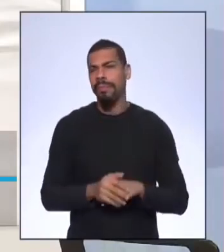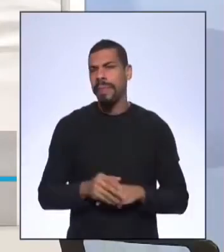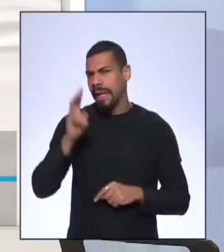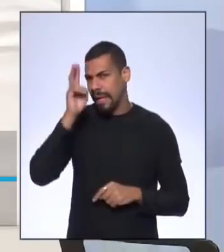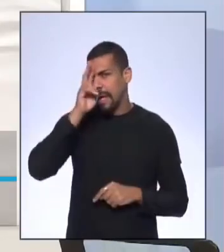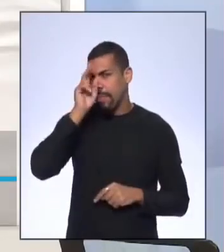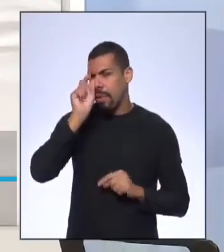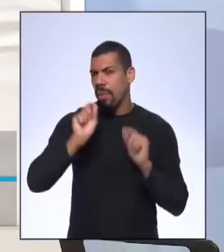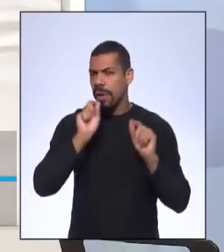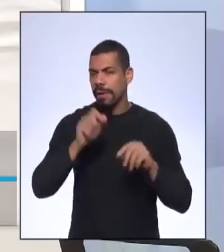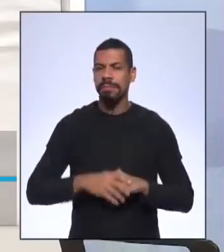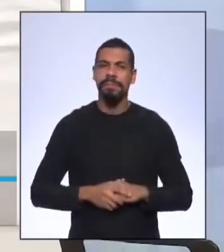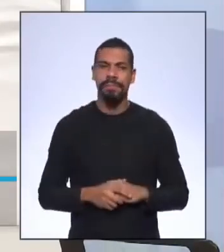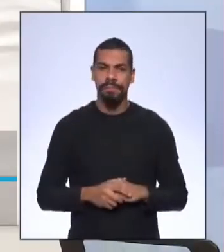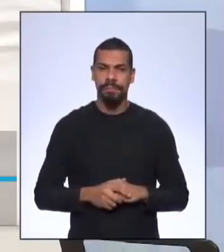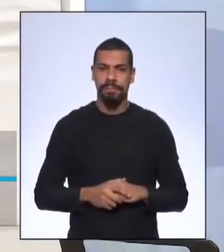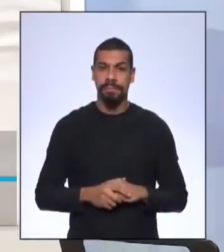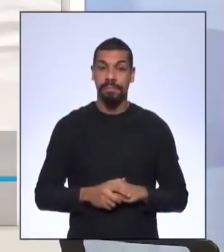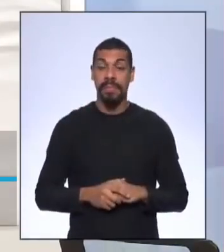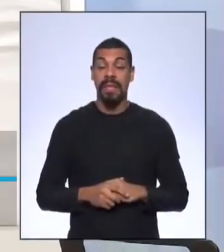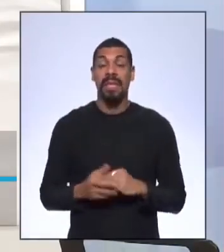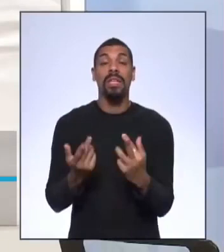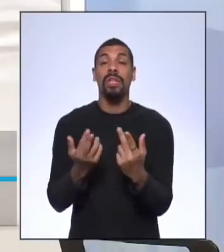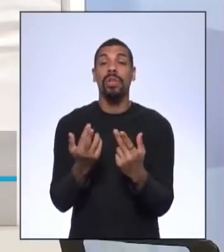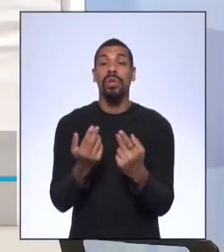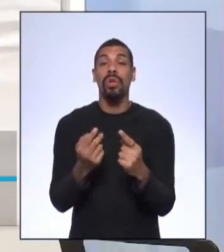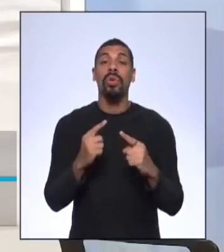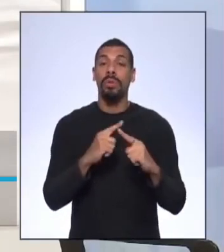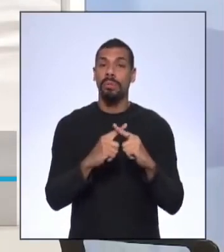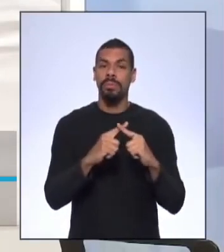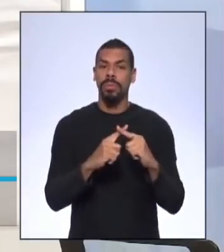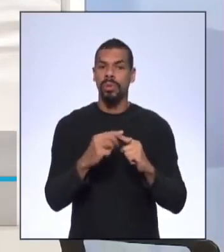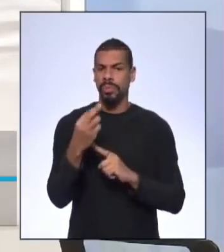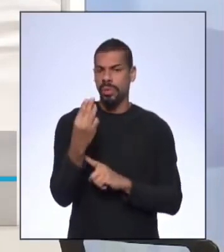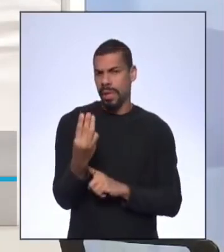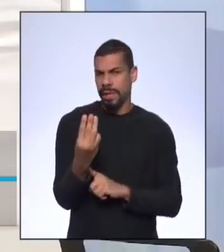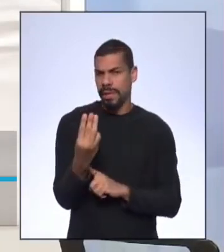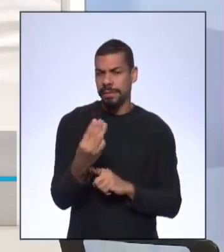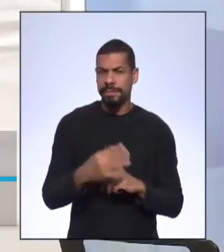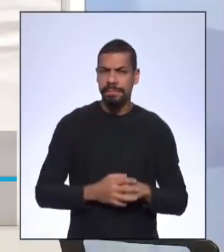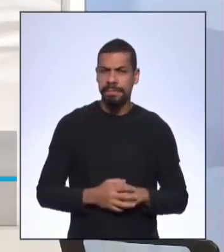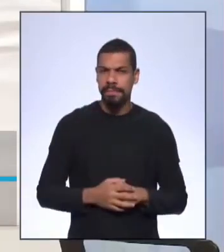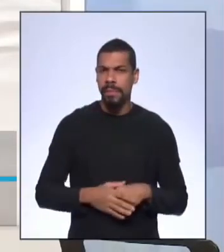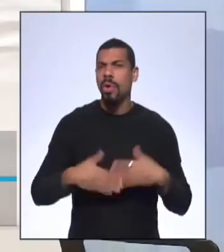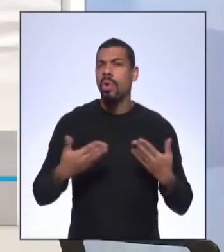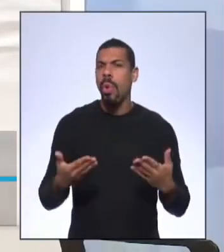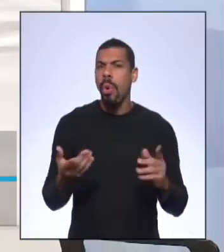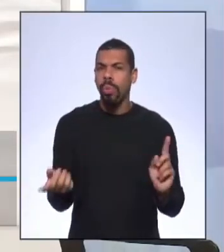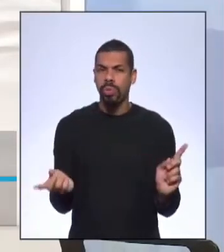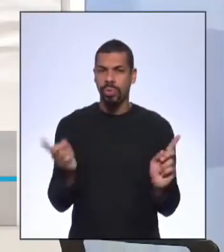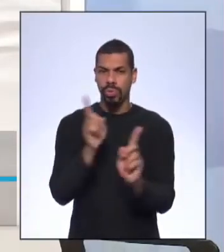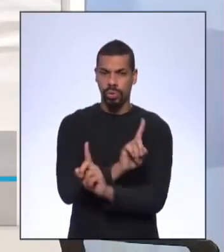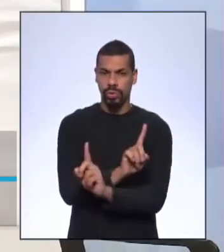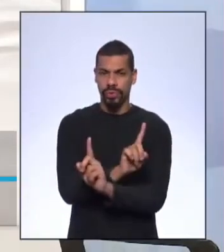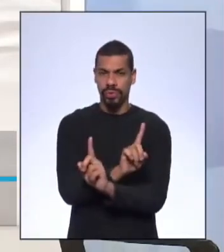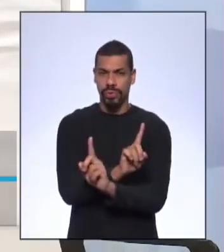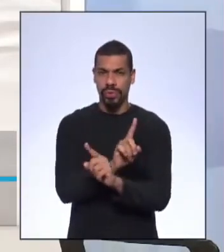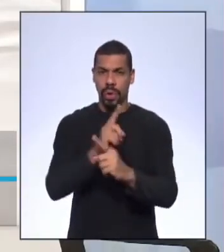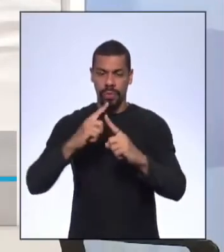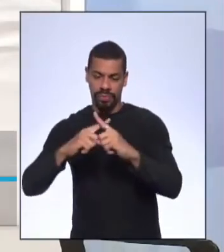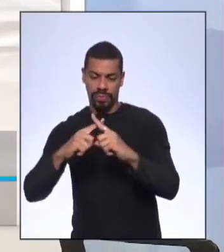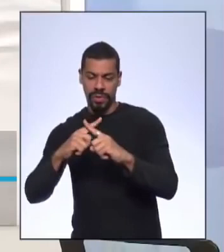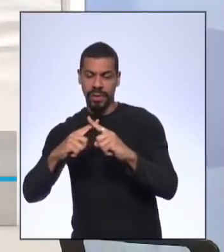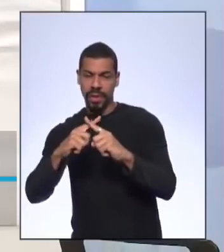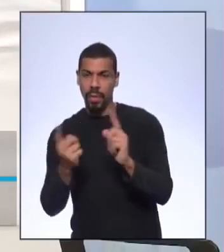eu tenho o seguinte, eu estou multiplicando por 3 aqui. Qual que é a operação inversa? É a divisão. Eu